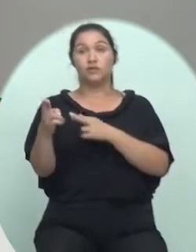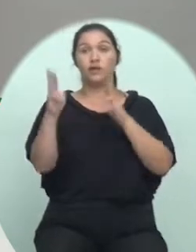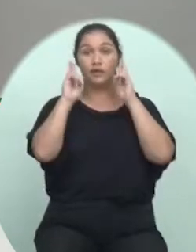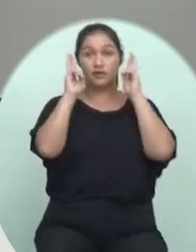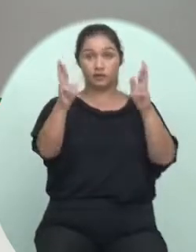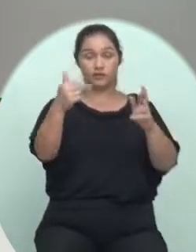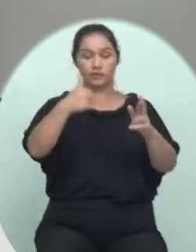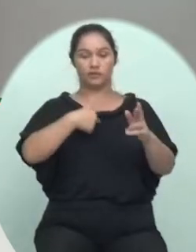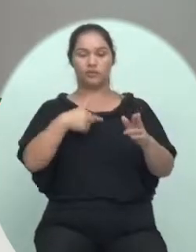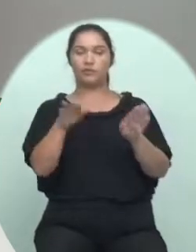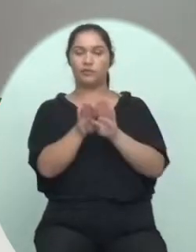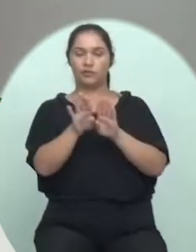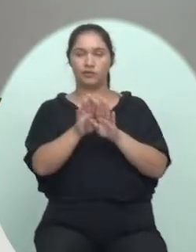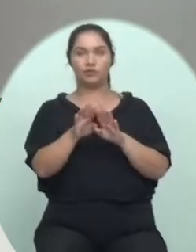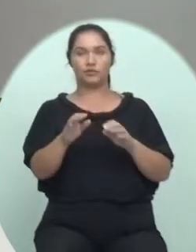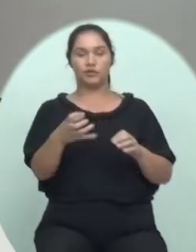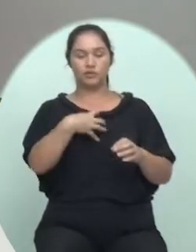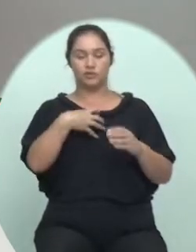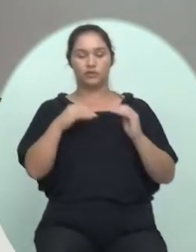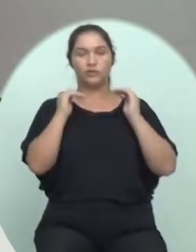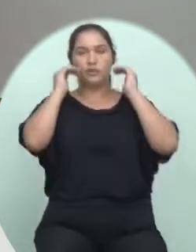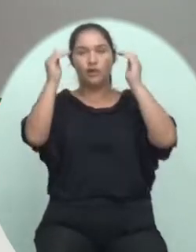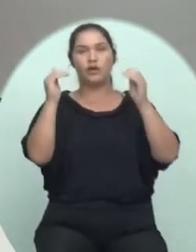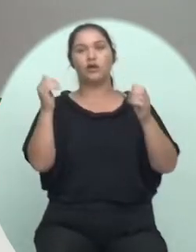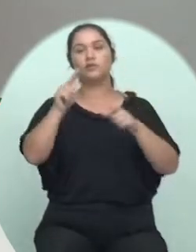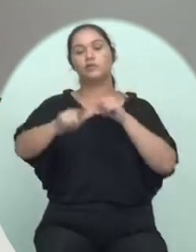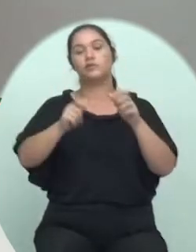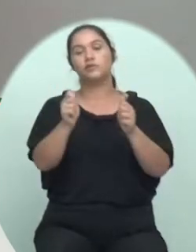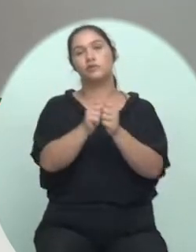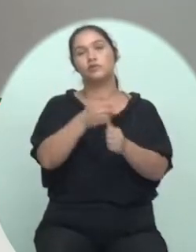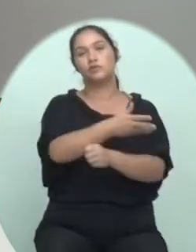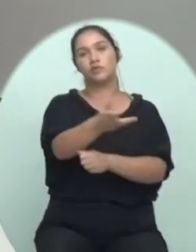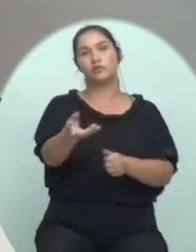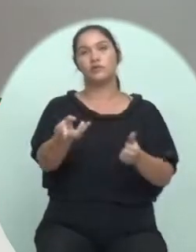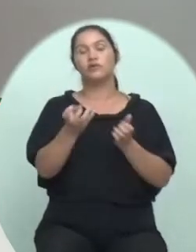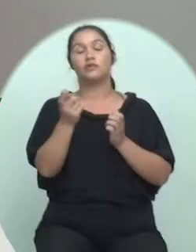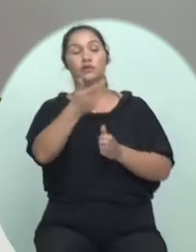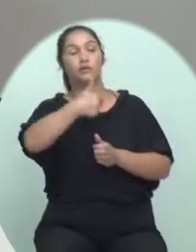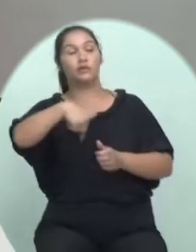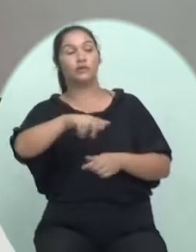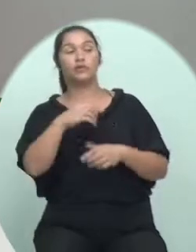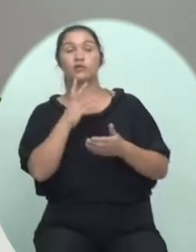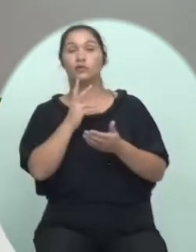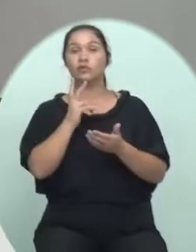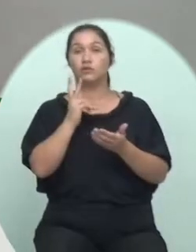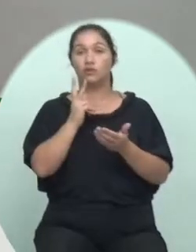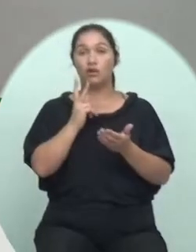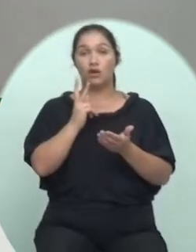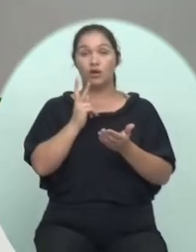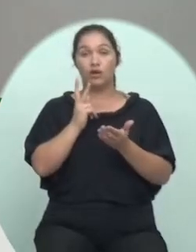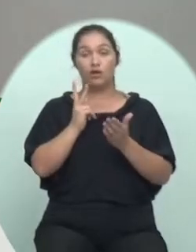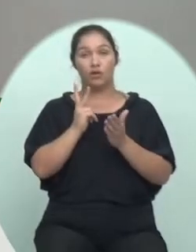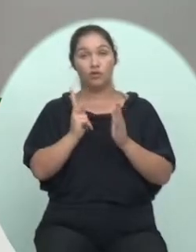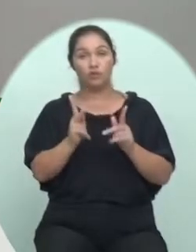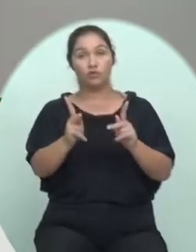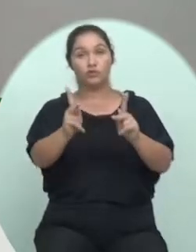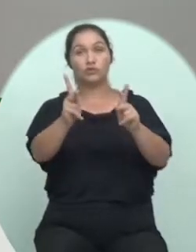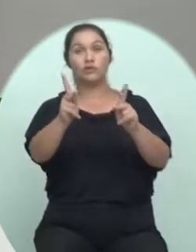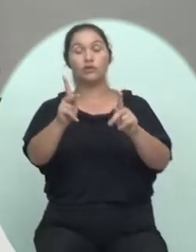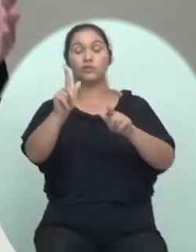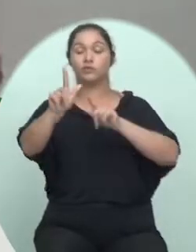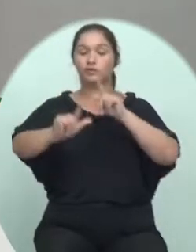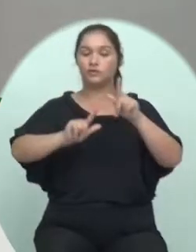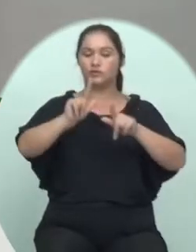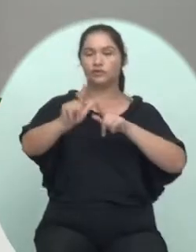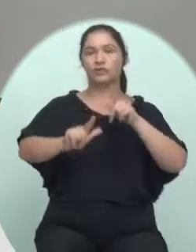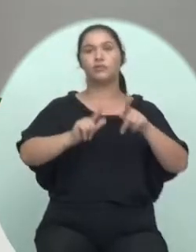isso, construindo projetos, iniciativas, estudando os projetos do Executivo, todos em prol da cidade,